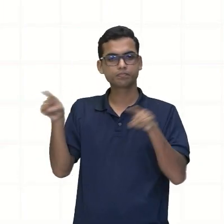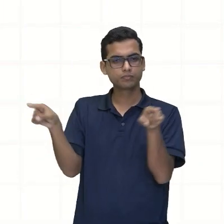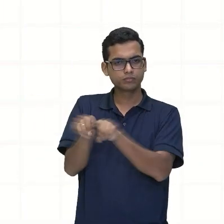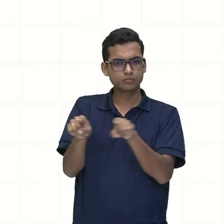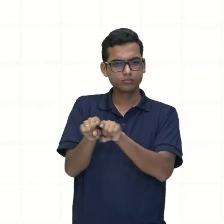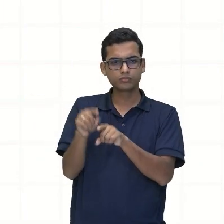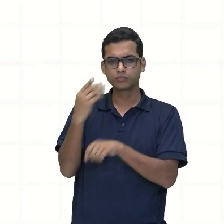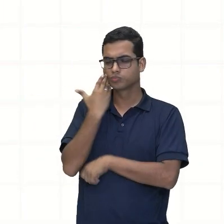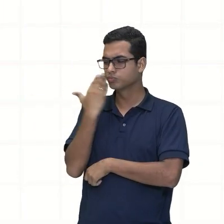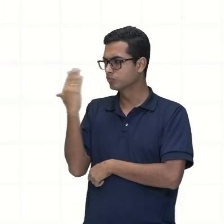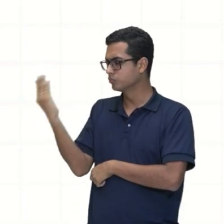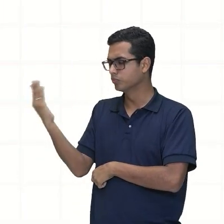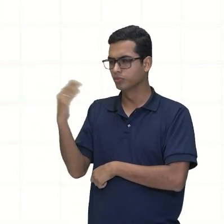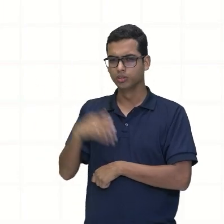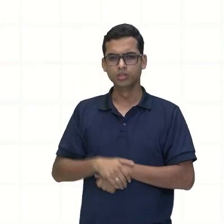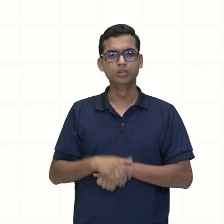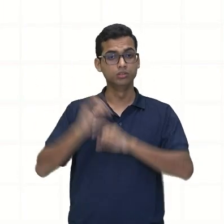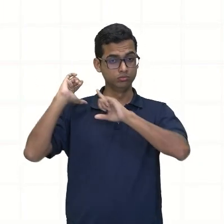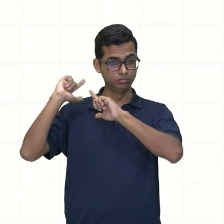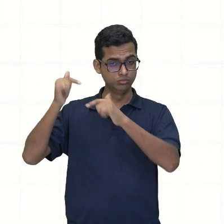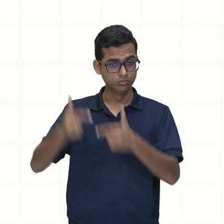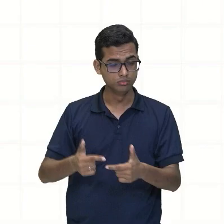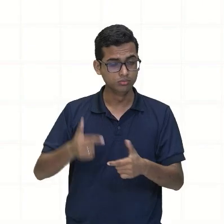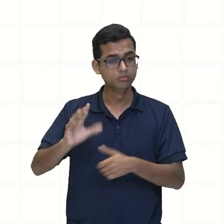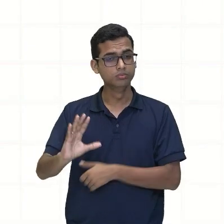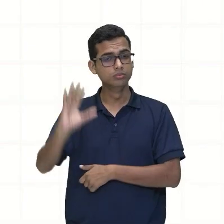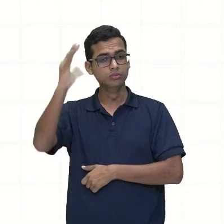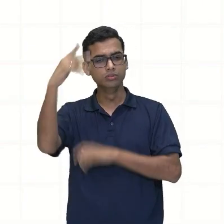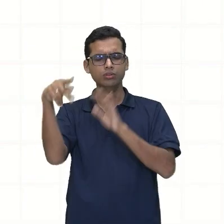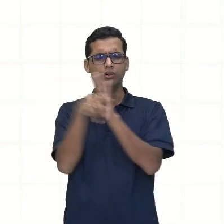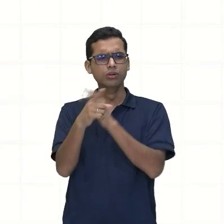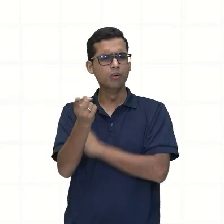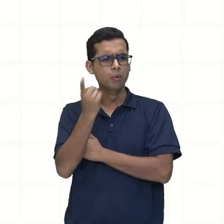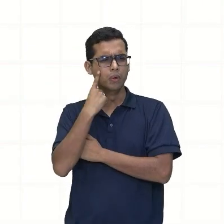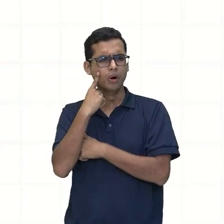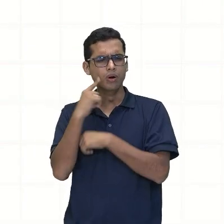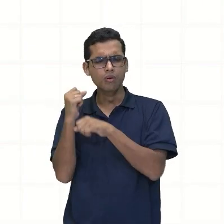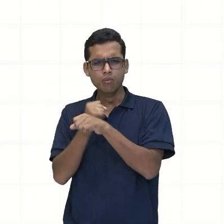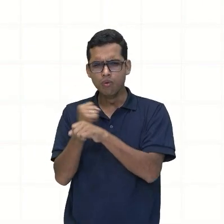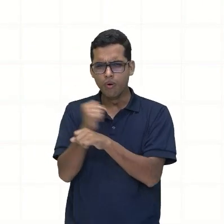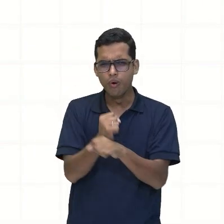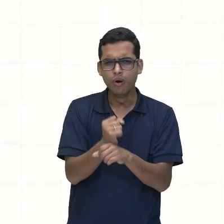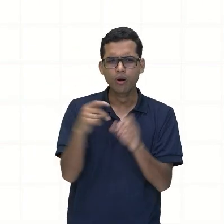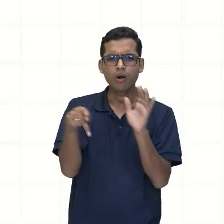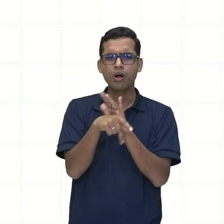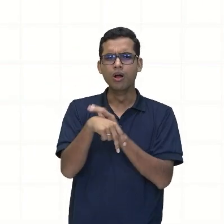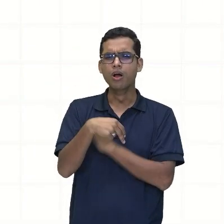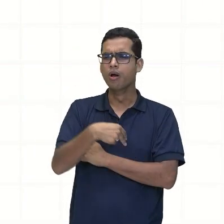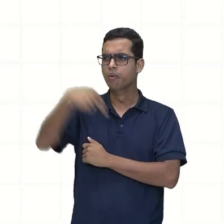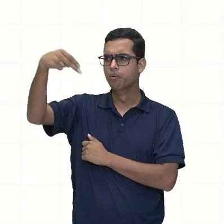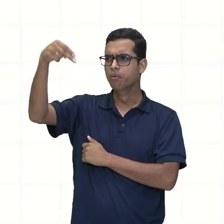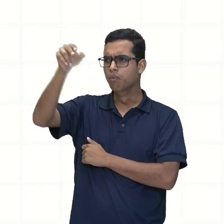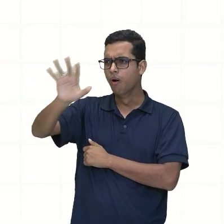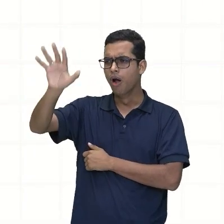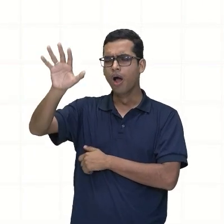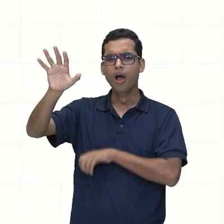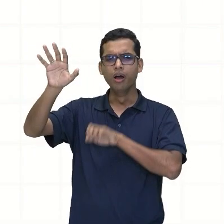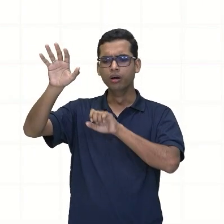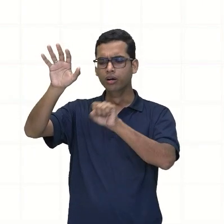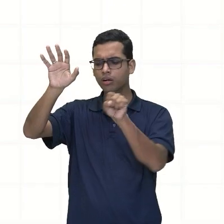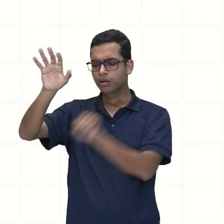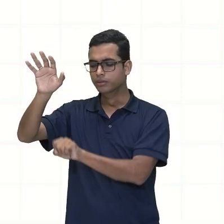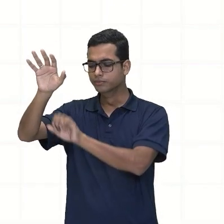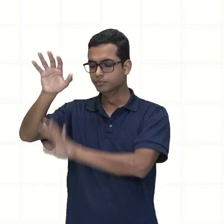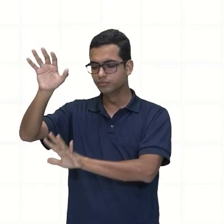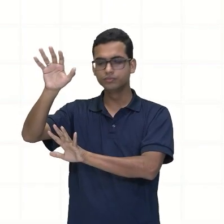no tradicional fluxo, né, que a gente observou ao longo das décadas, geralmente ocorrendo ali do Nordeste para o Sudeste, né? E aí nós